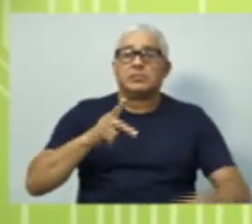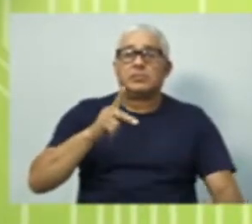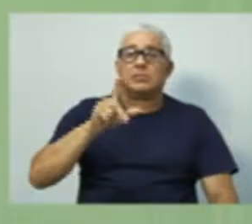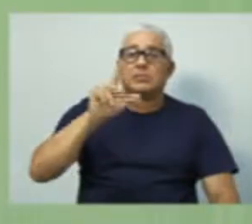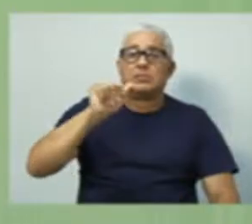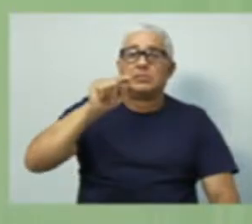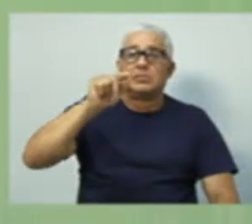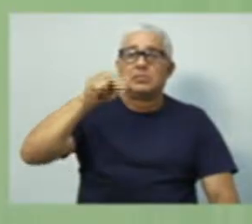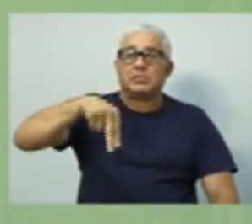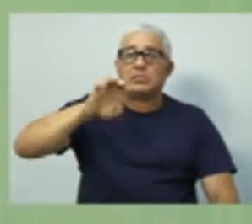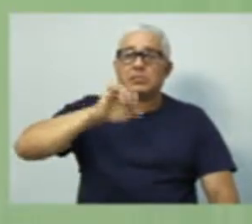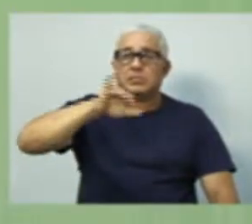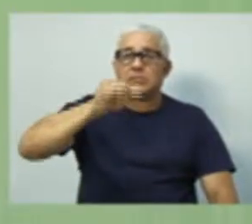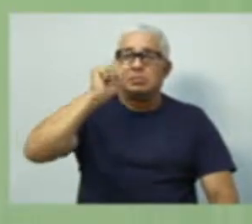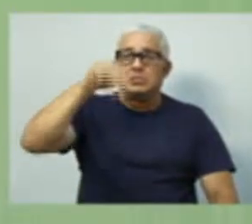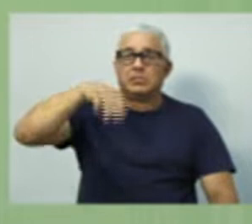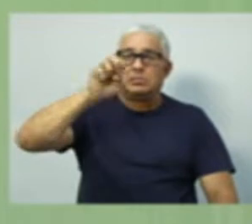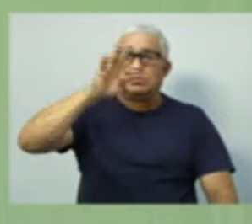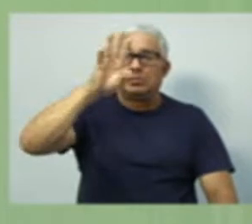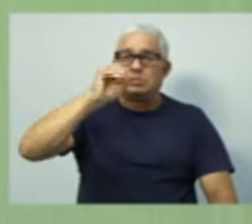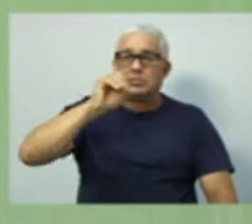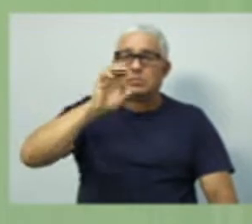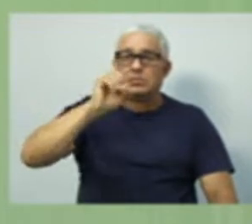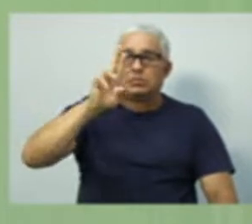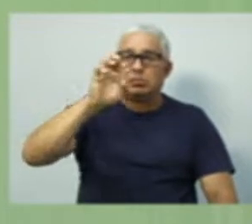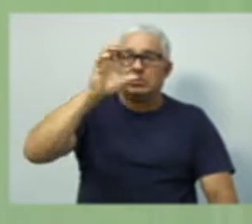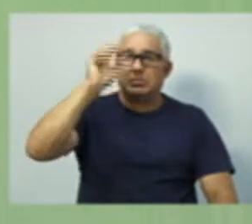orçamentário? Ele propicia